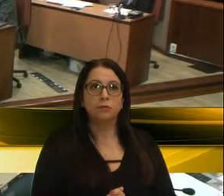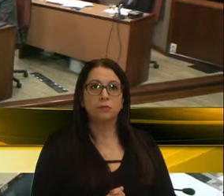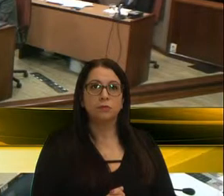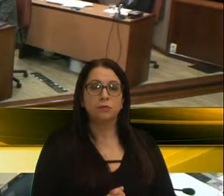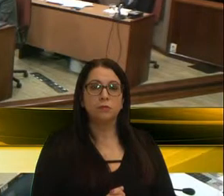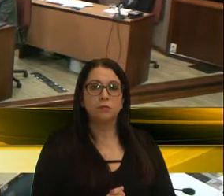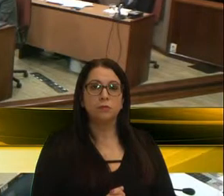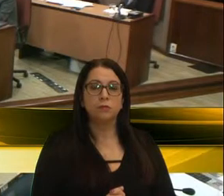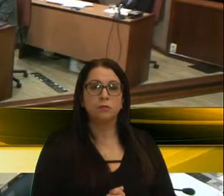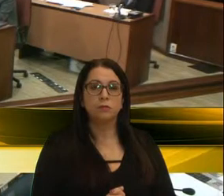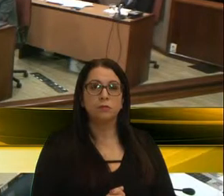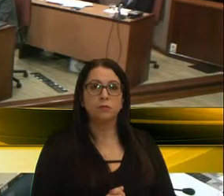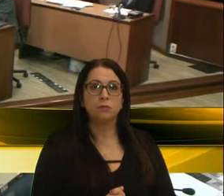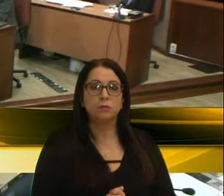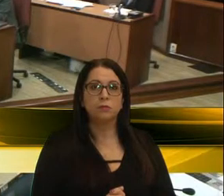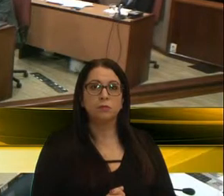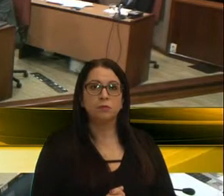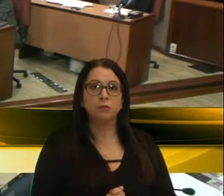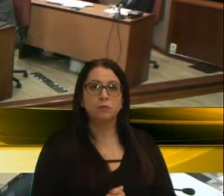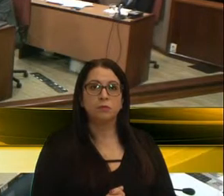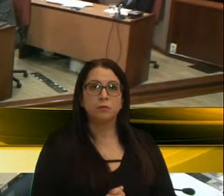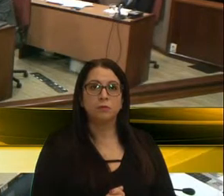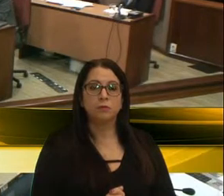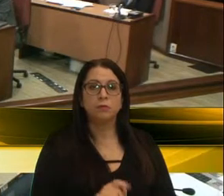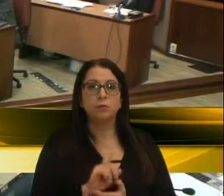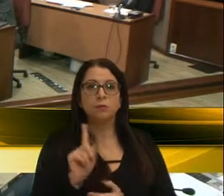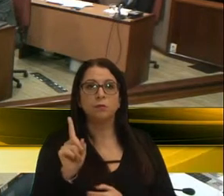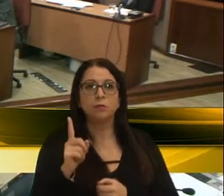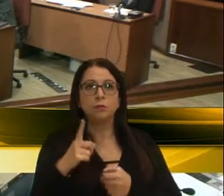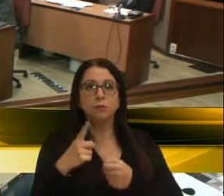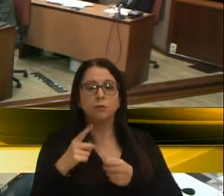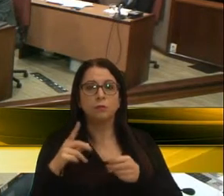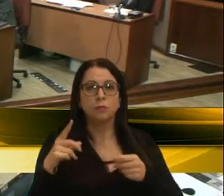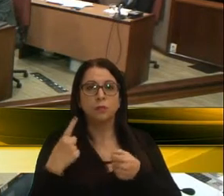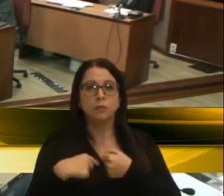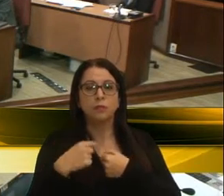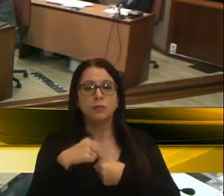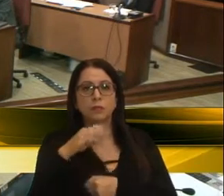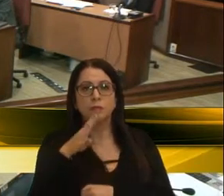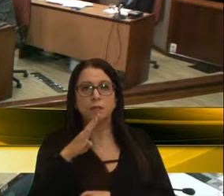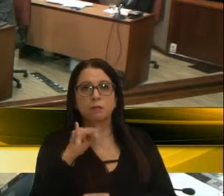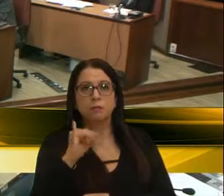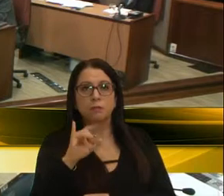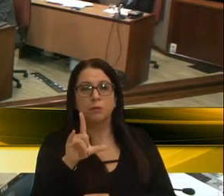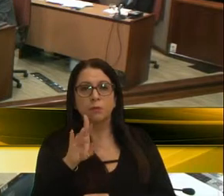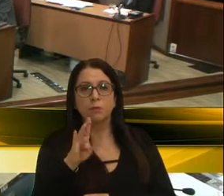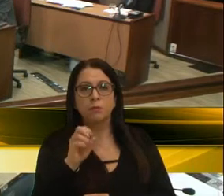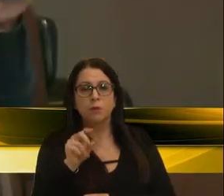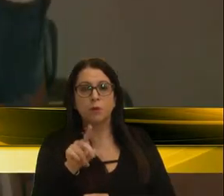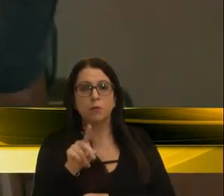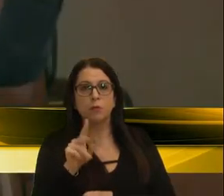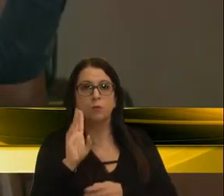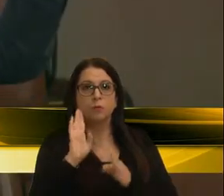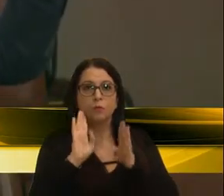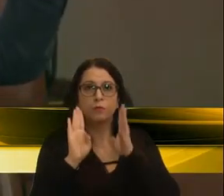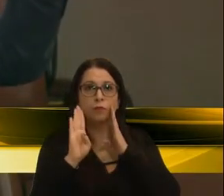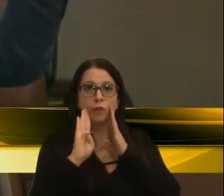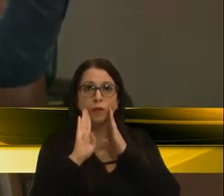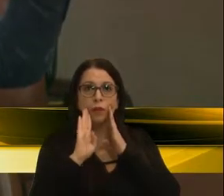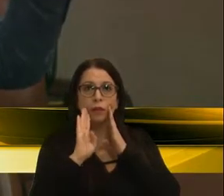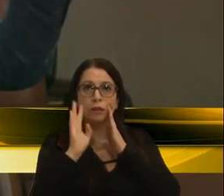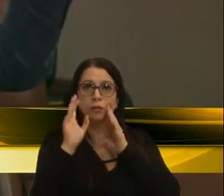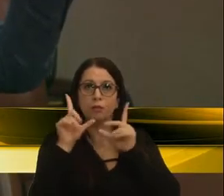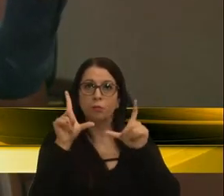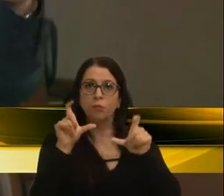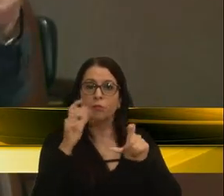que se encontra, passou por lá, pela cidade de Bilbao, e ele remete para nós aqui no Facebook uma foto muito linda,